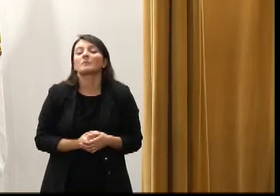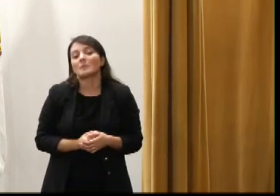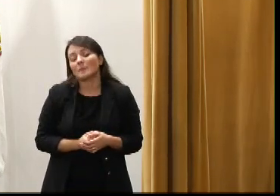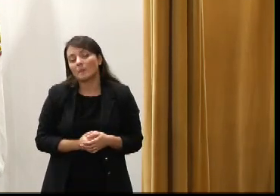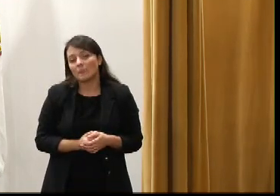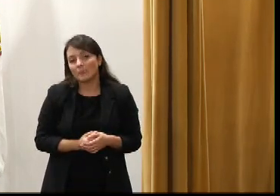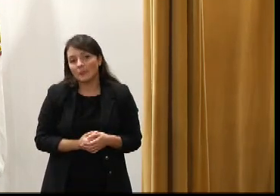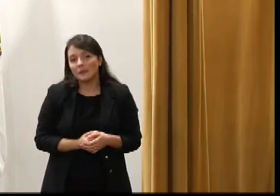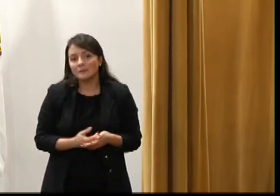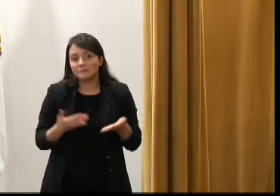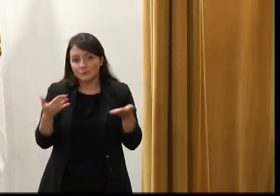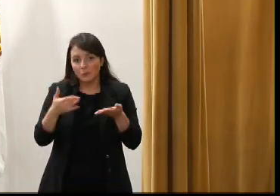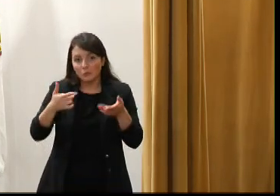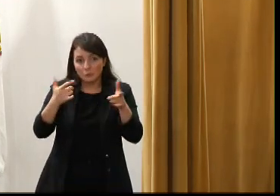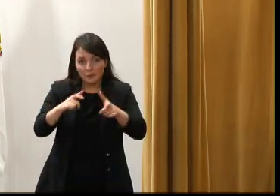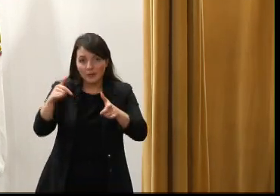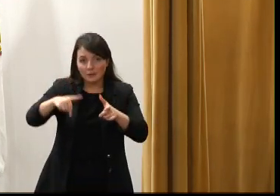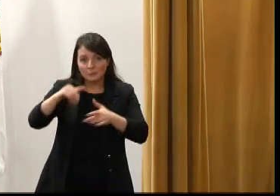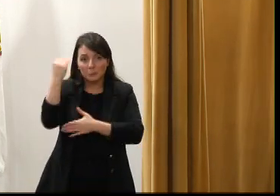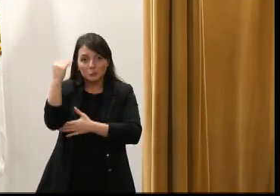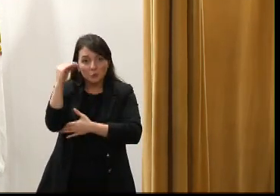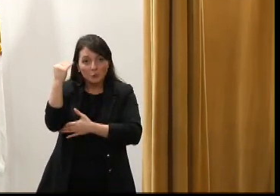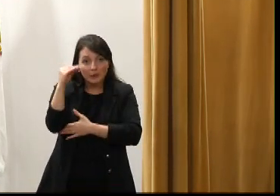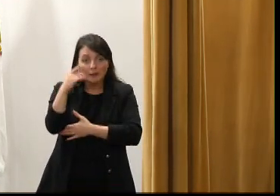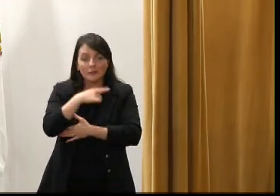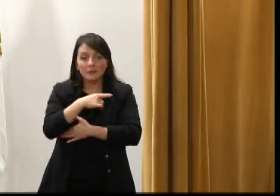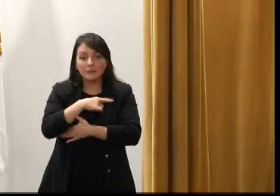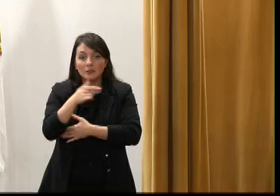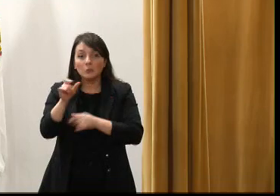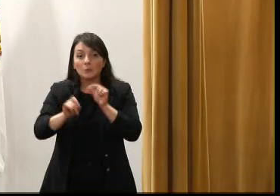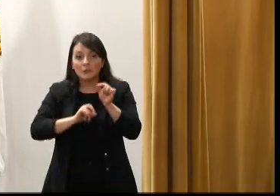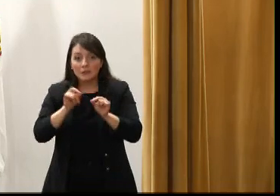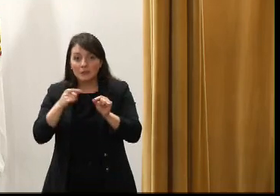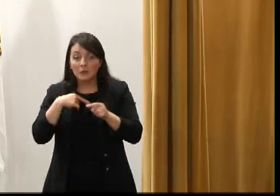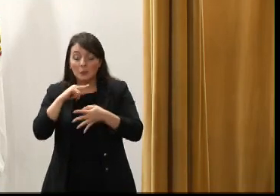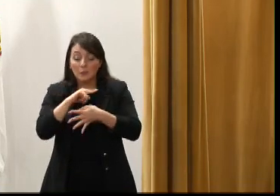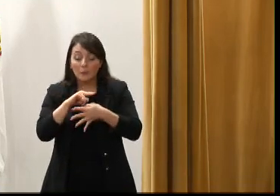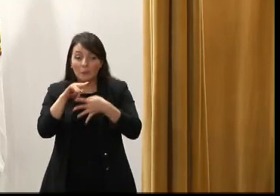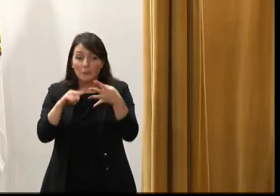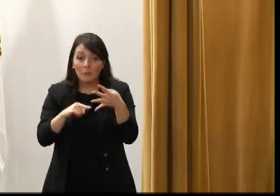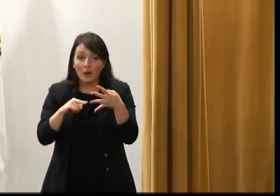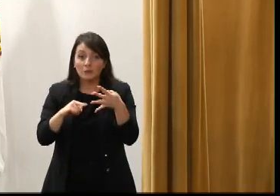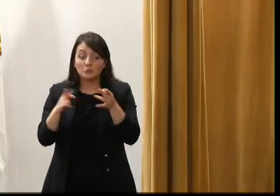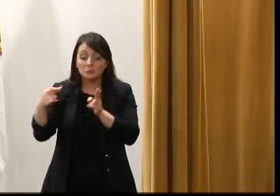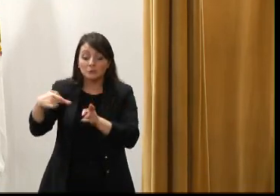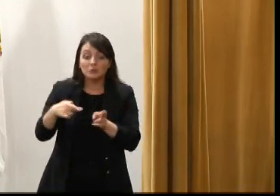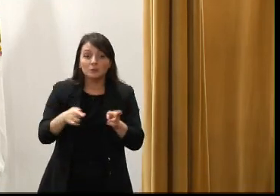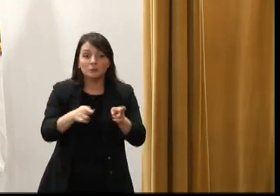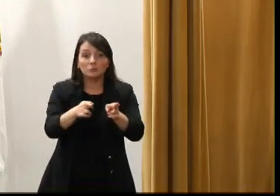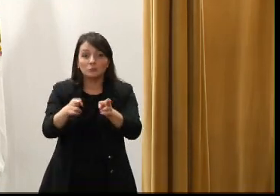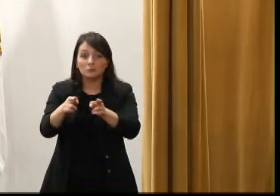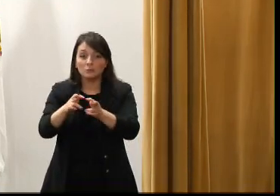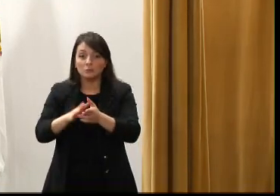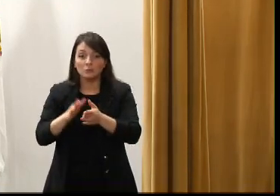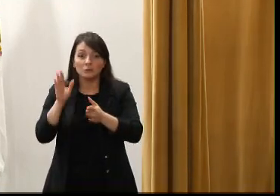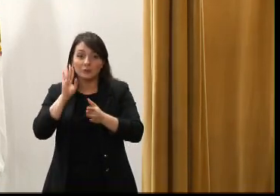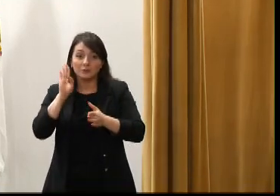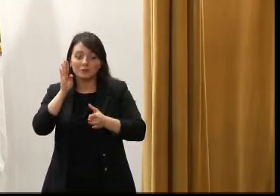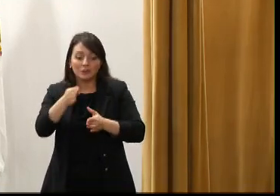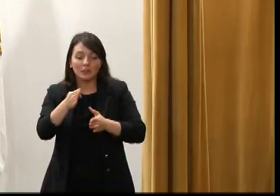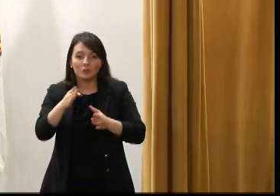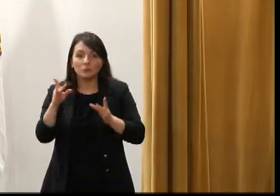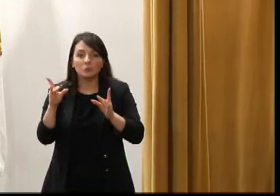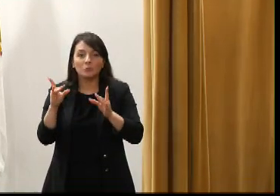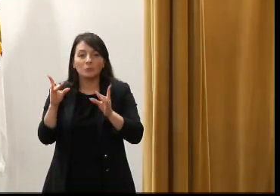neste local aqui porto-alegrense, confluem para cá 4 grandes rios, né, confluem para o Guaíba.